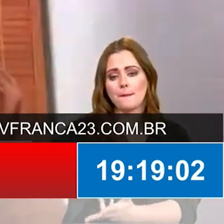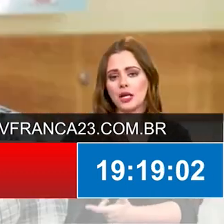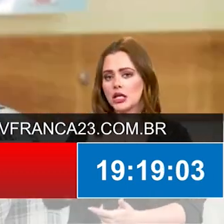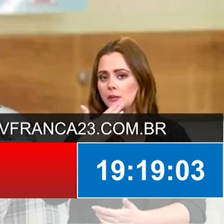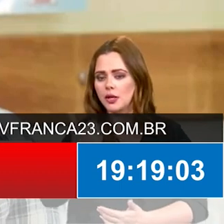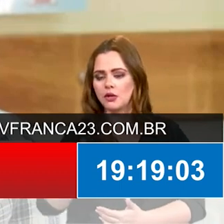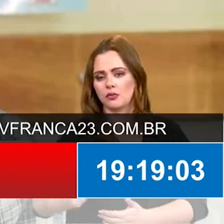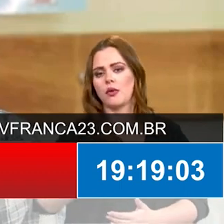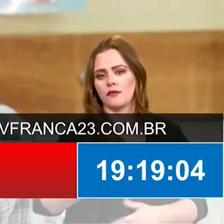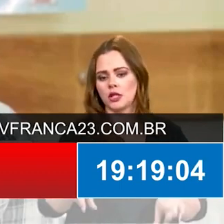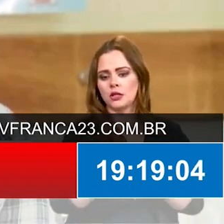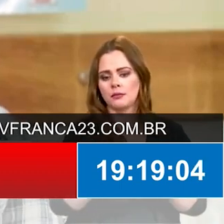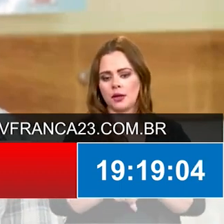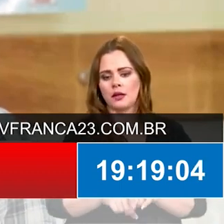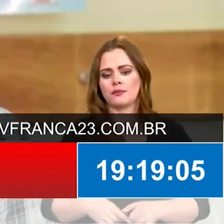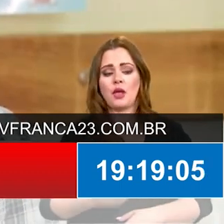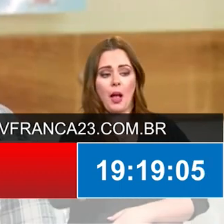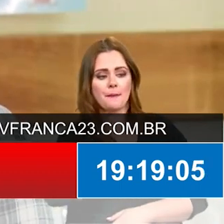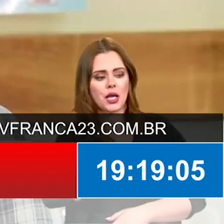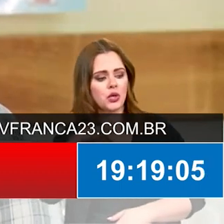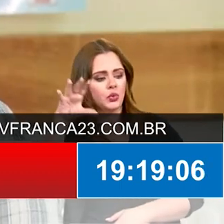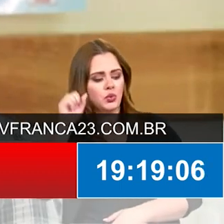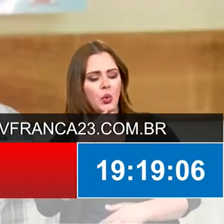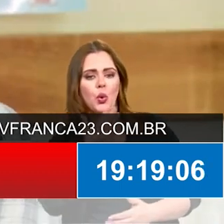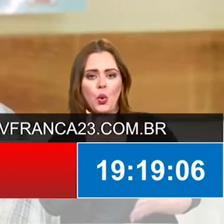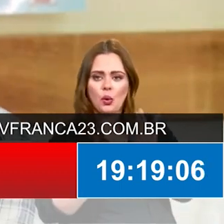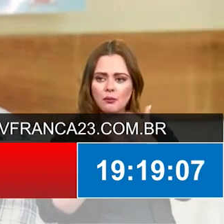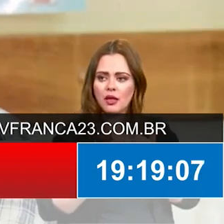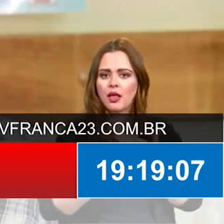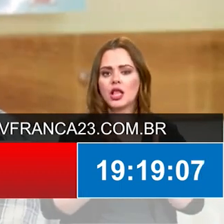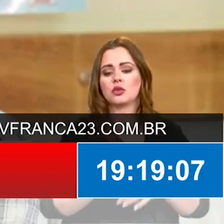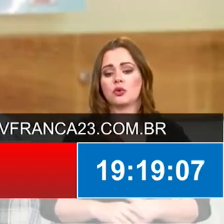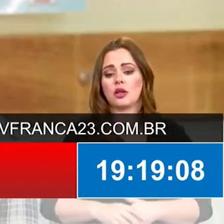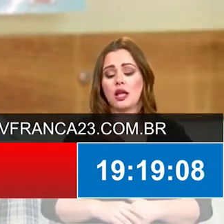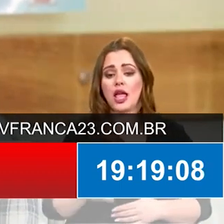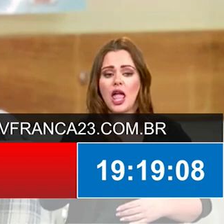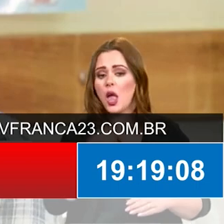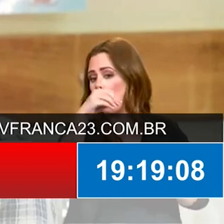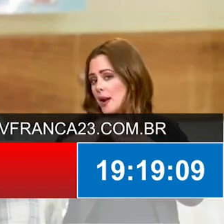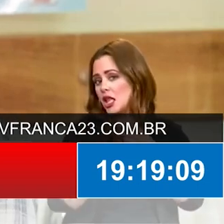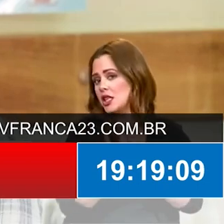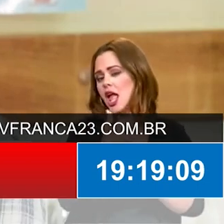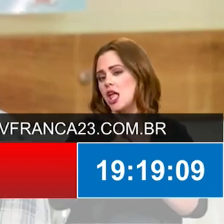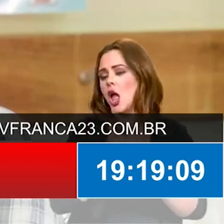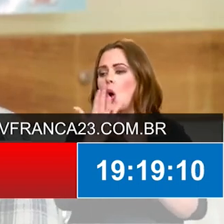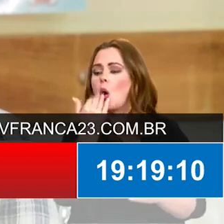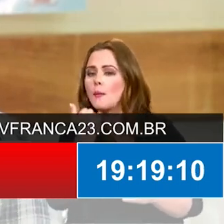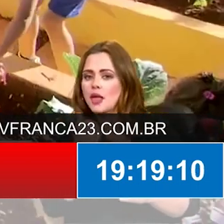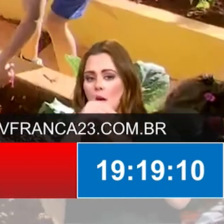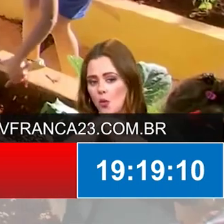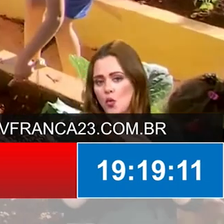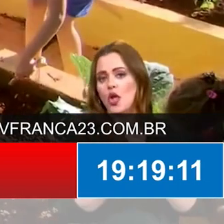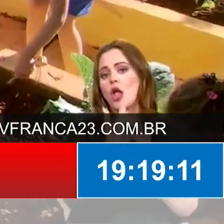suas vidas. Eles veem os coleguinhas comendo, foi a alface que eu plantei, eu vou comer, o tomatinho que eu